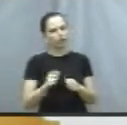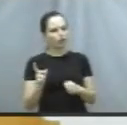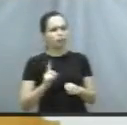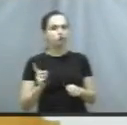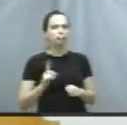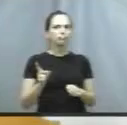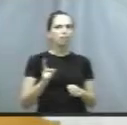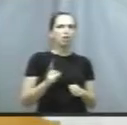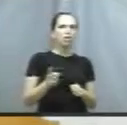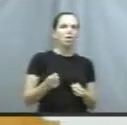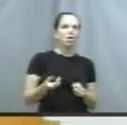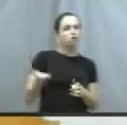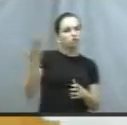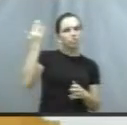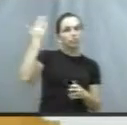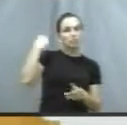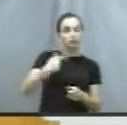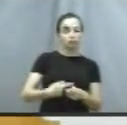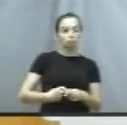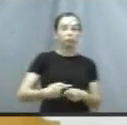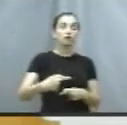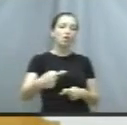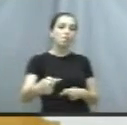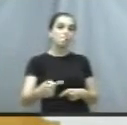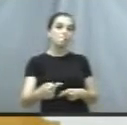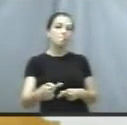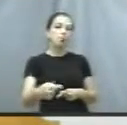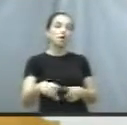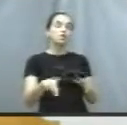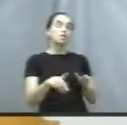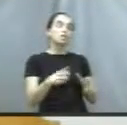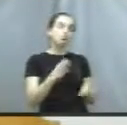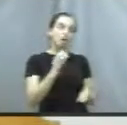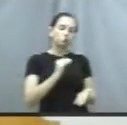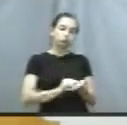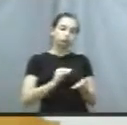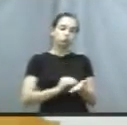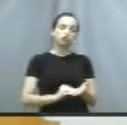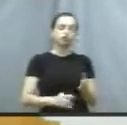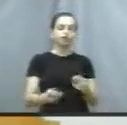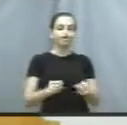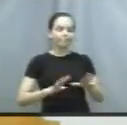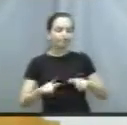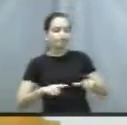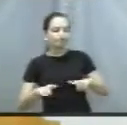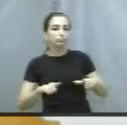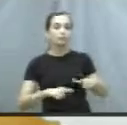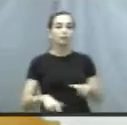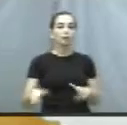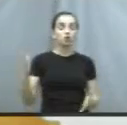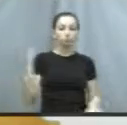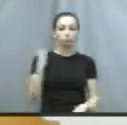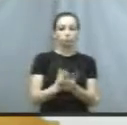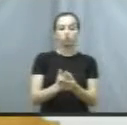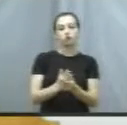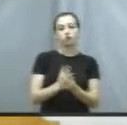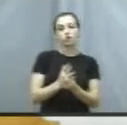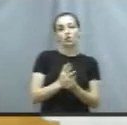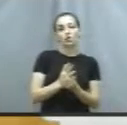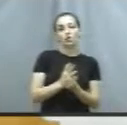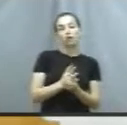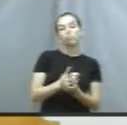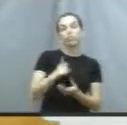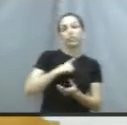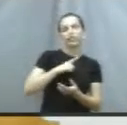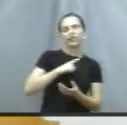semana passada que a licitação para a contratação desse serviço foi cancelada porque é indício de que tem